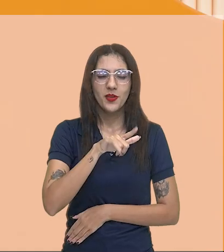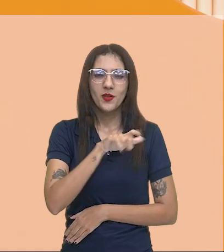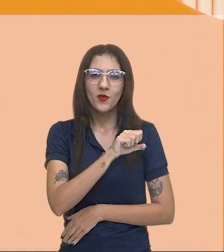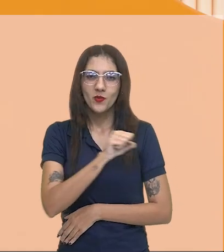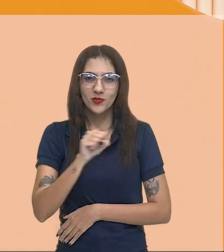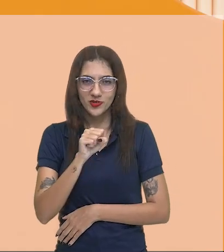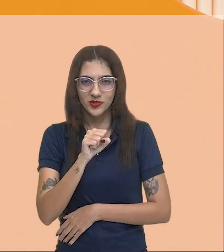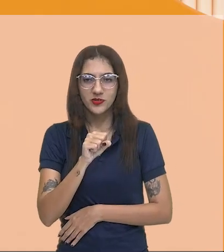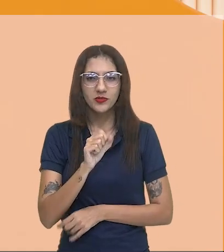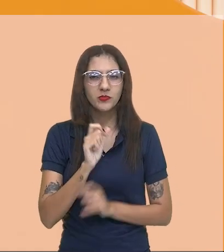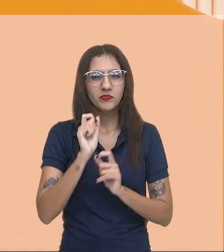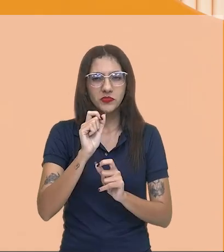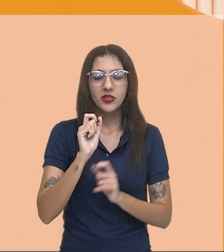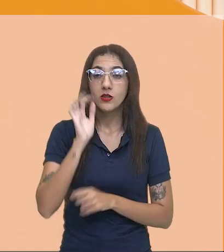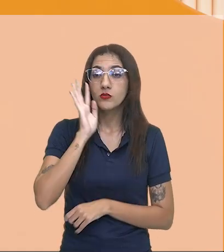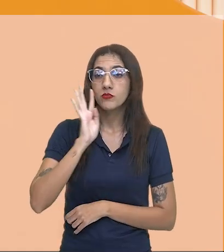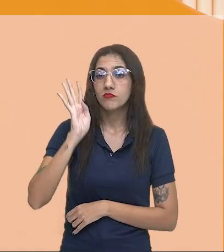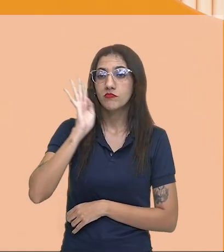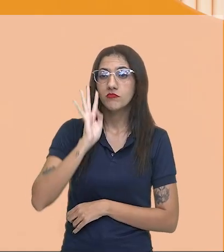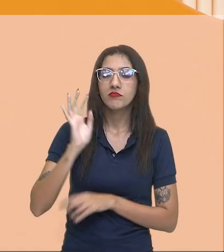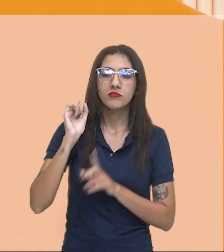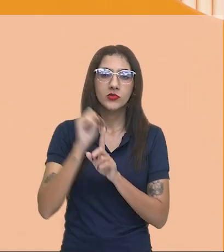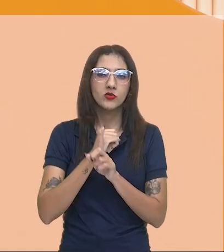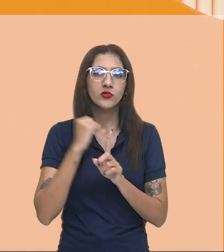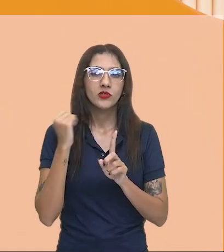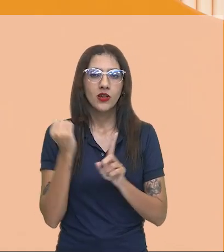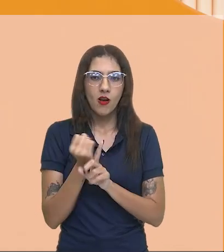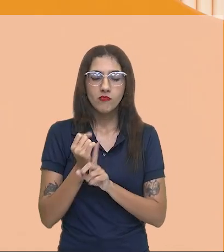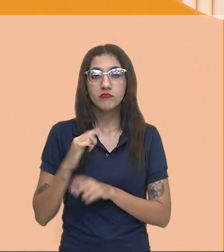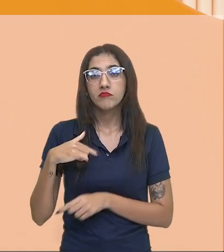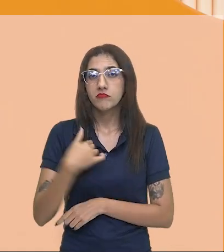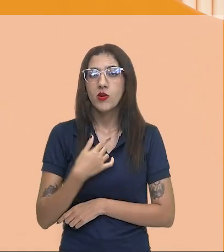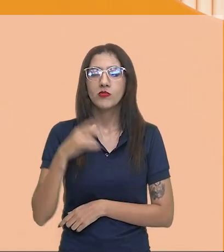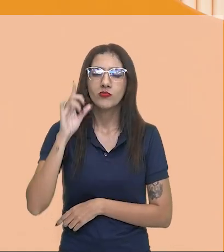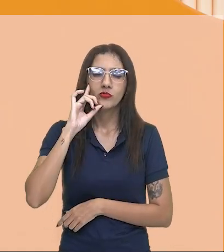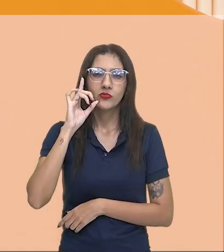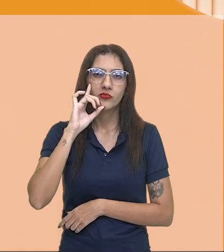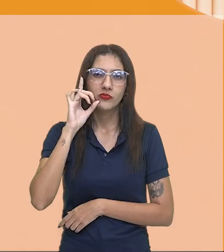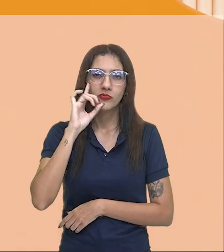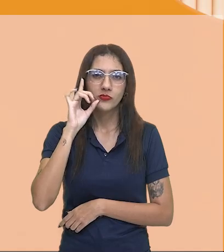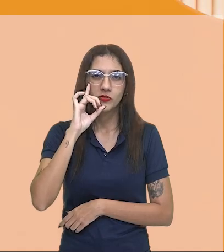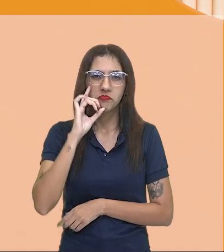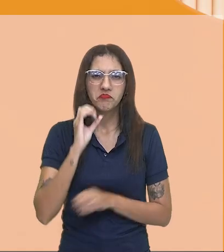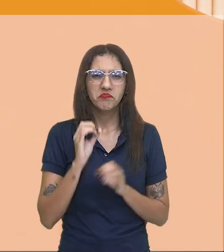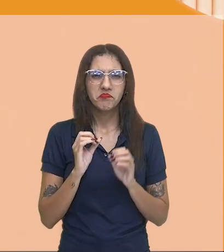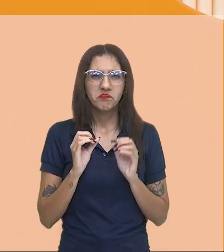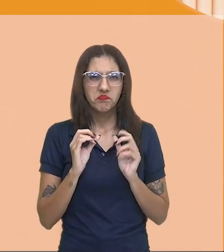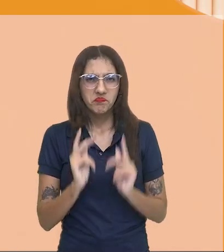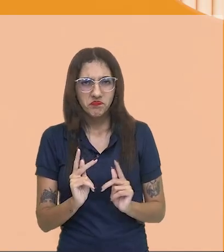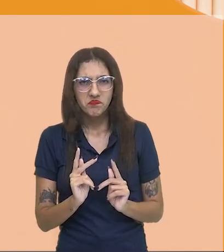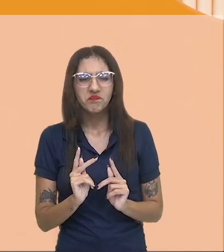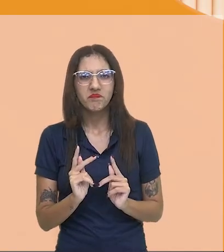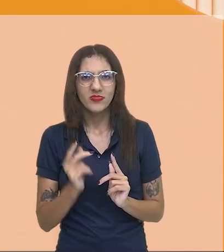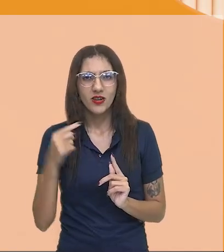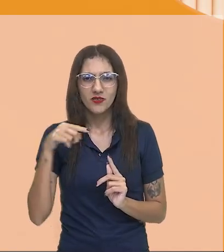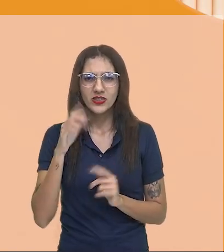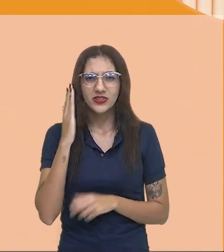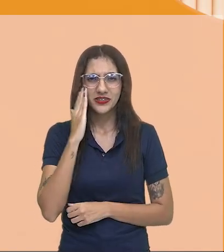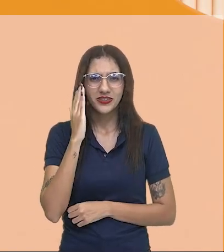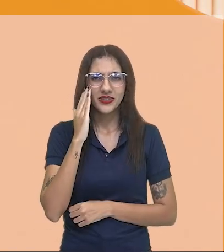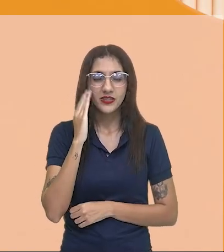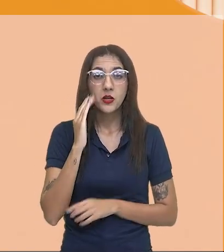que é a imaginação sociológica no nosso dia a dia. Ok? Ficou bem claro?